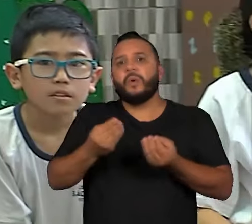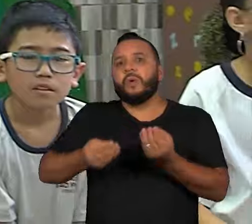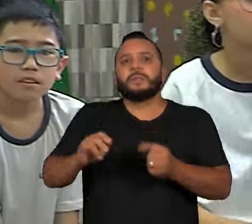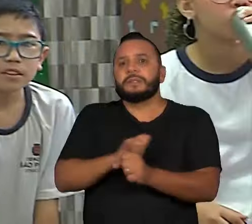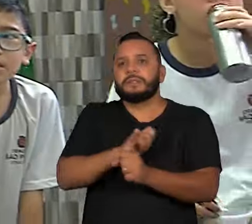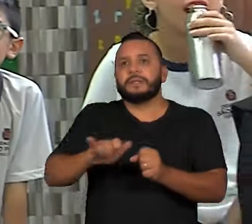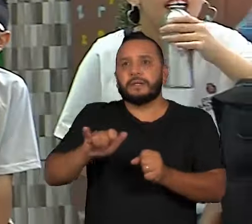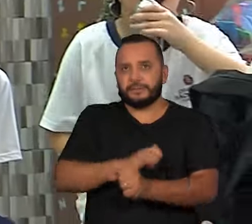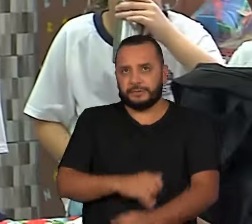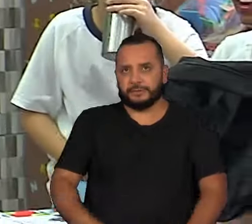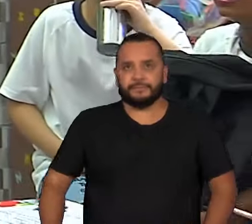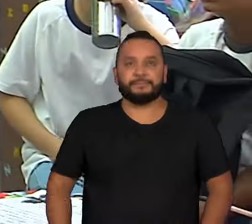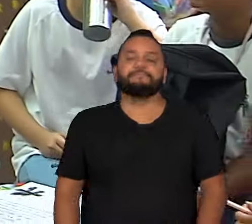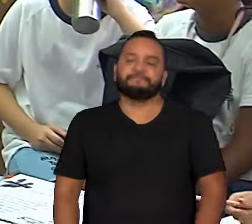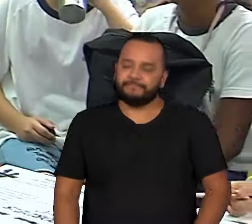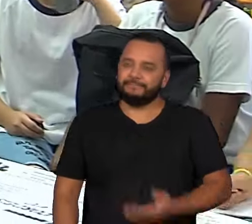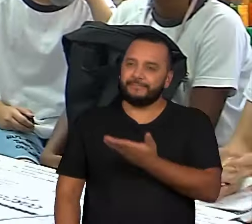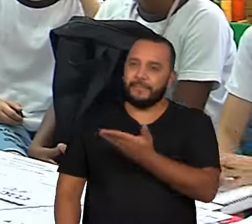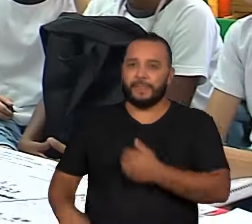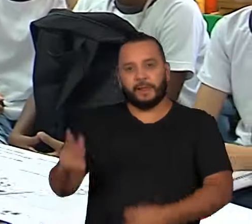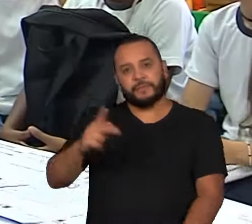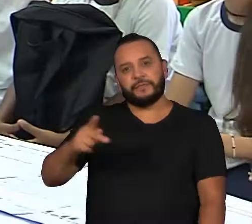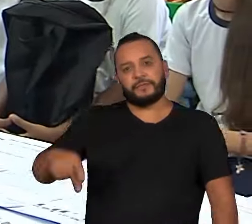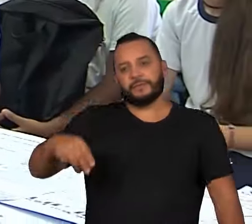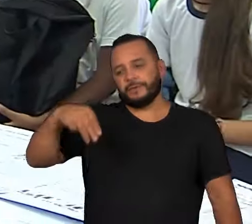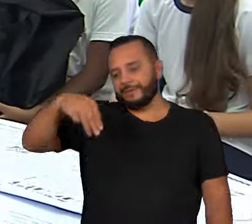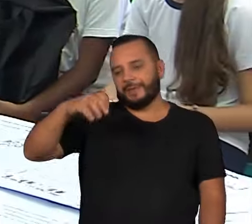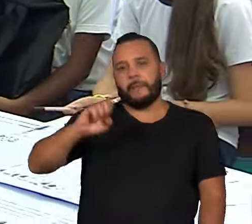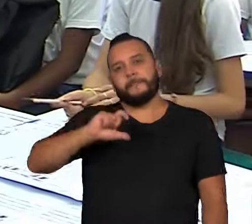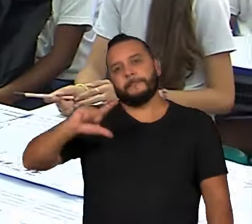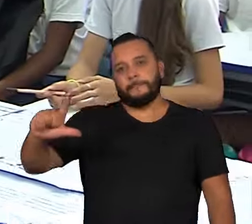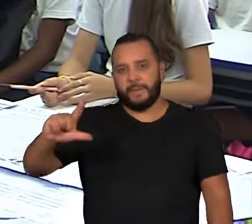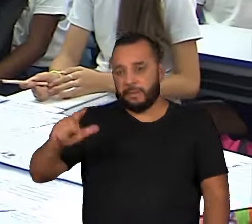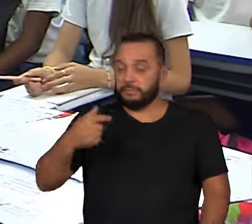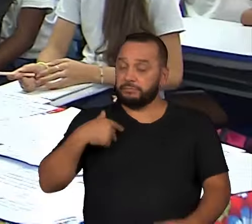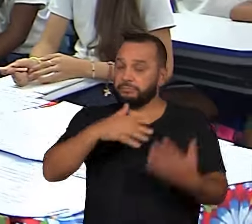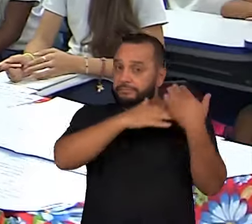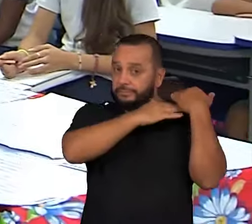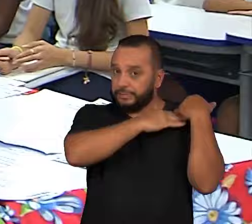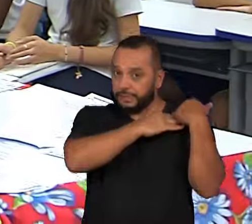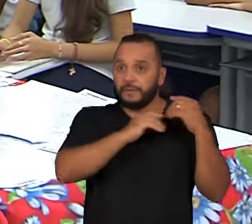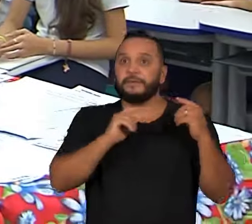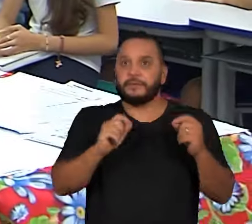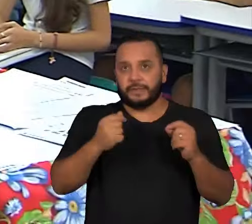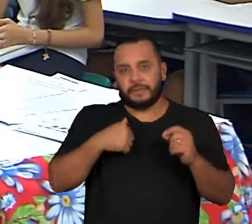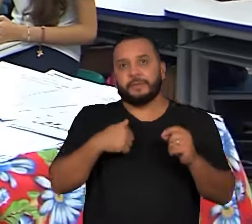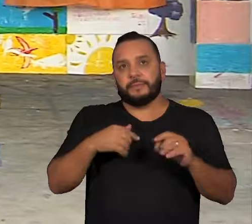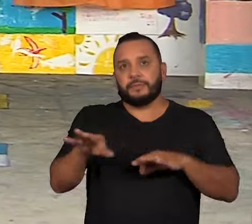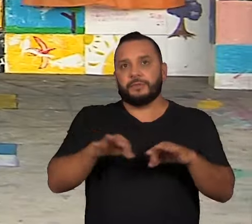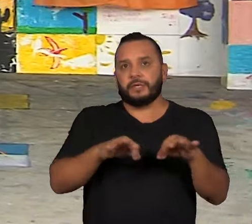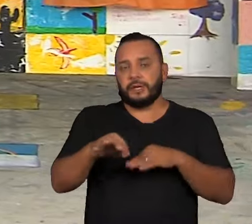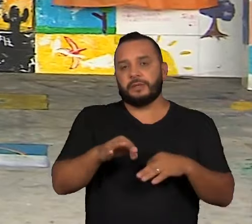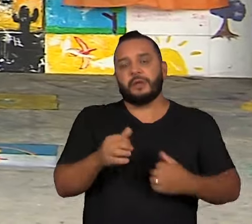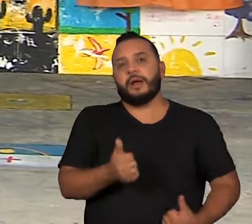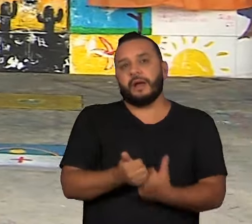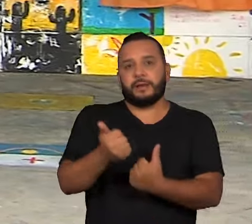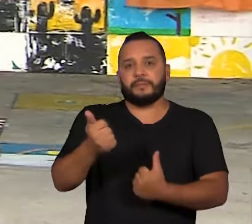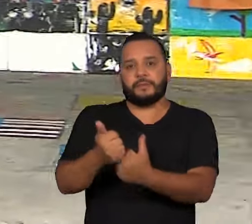essa pergunta que mobilizou a professora Mel, responsável pelo projeto de apoio pedagógico da